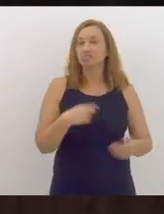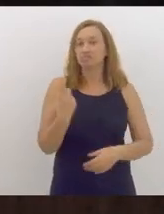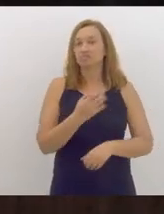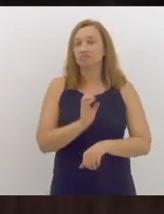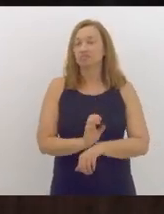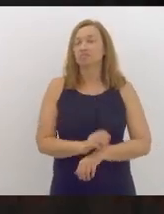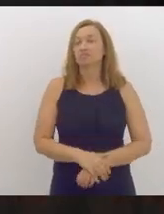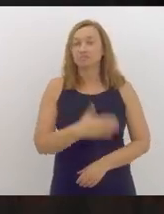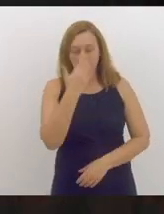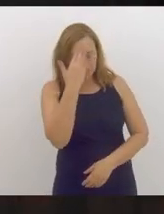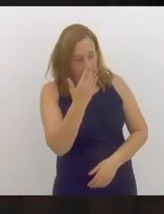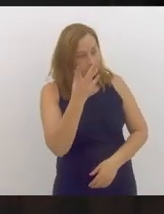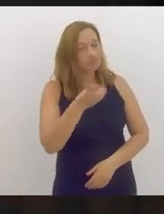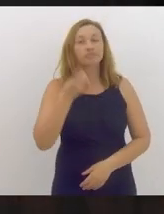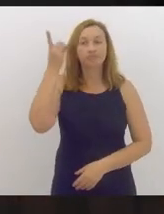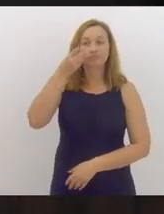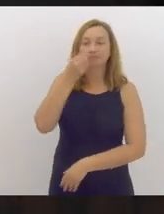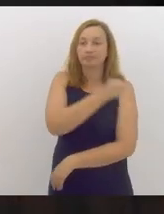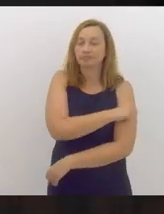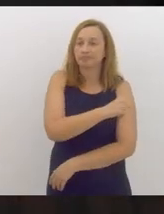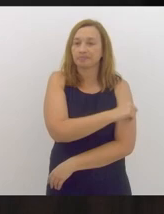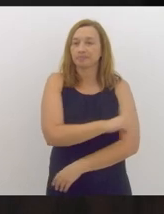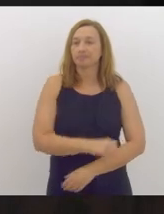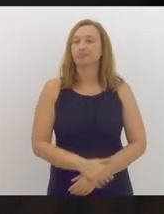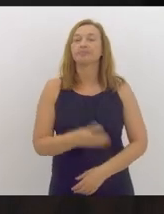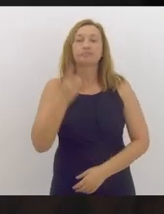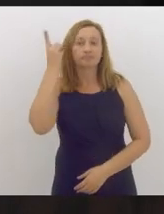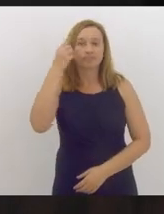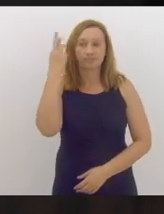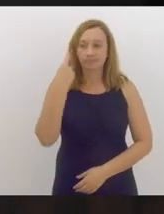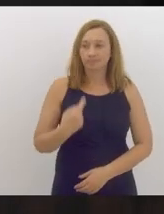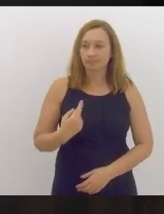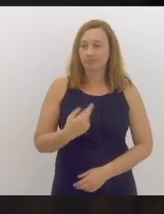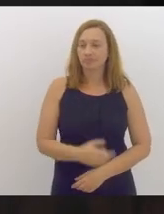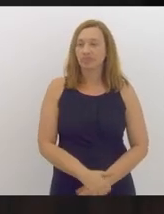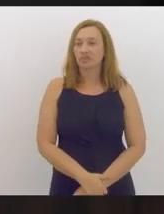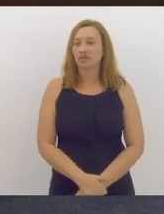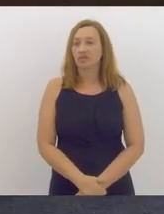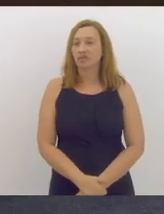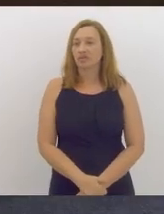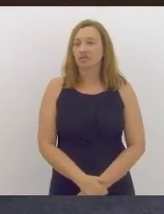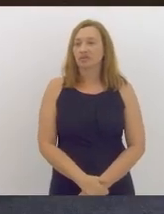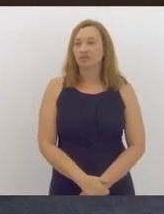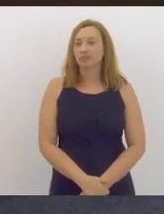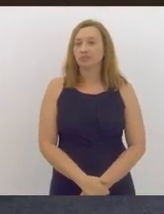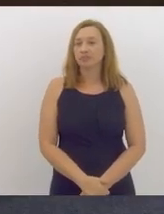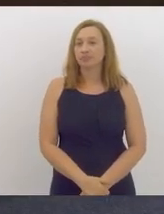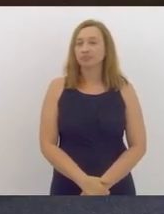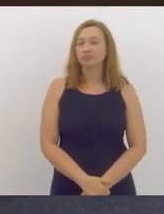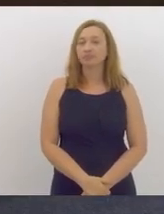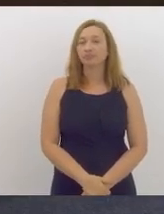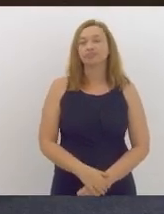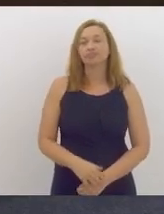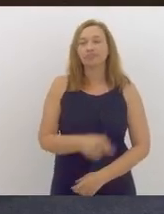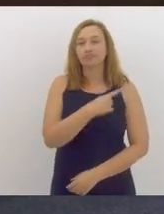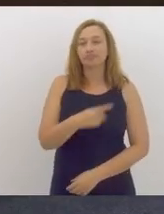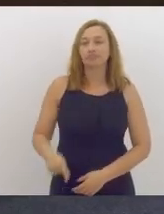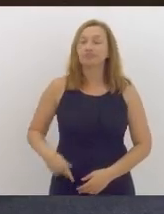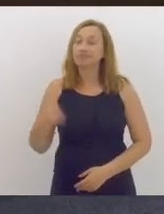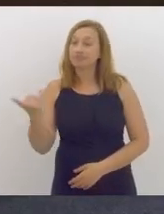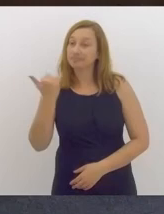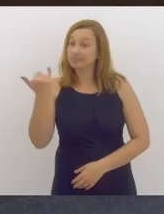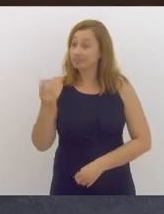estado. Obrigada, deputada enfermeira Rejane. Deputada Renata Souza. Senhora presidenta, muito importante nesse